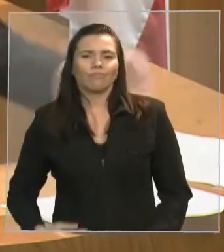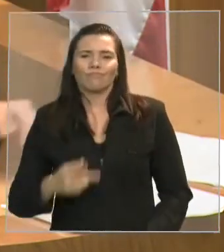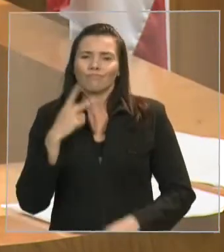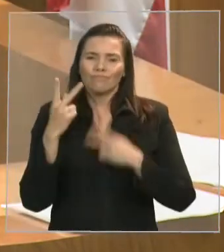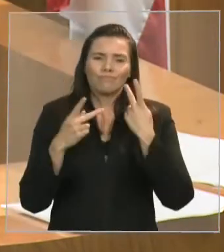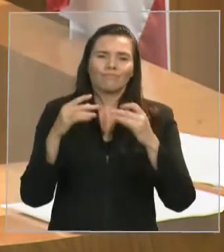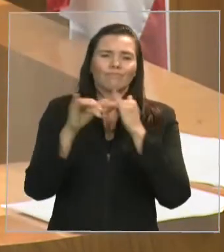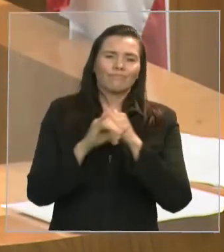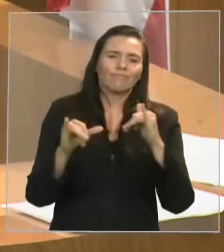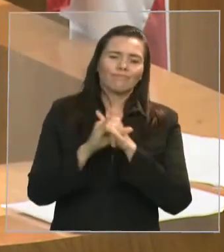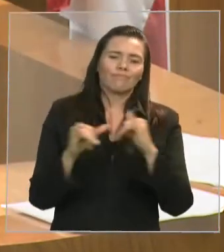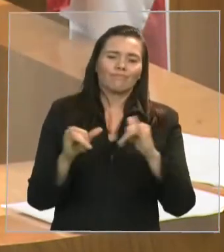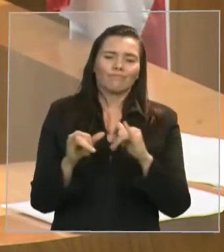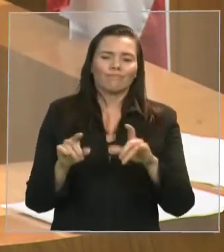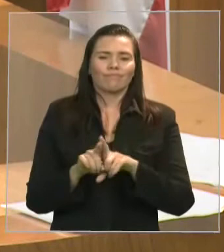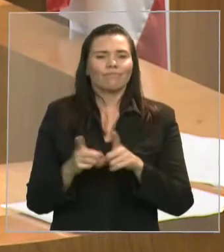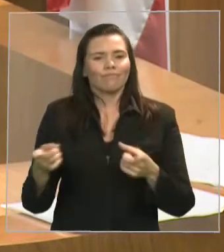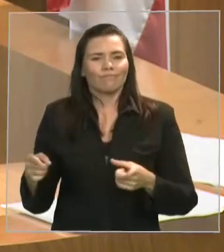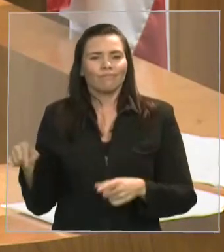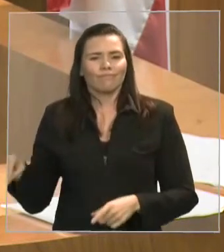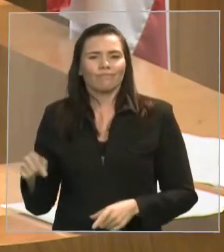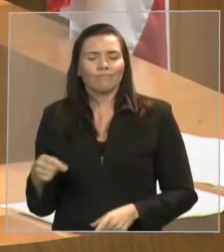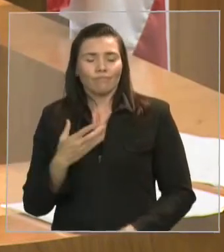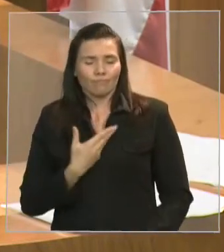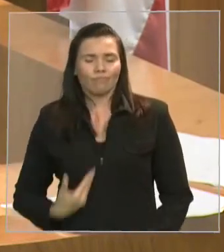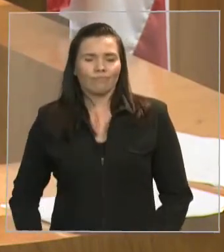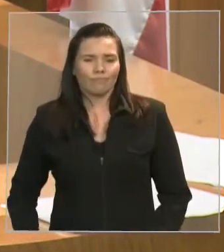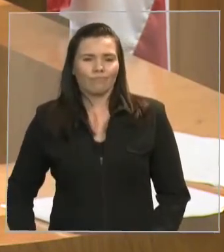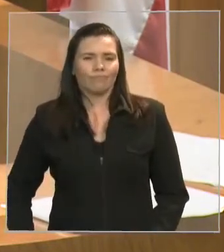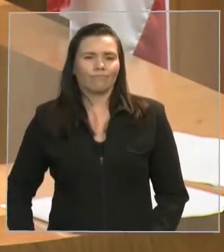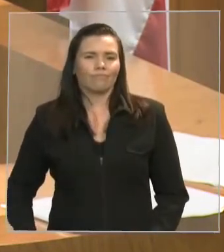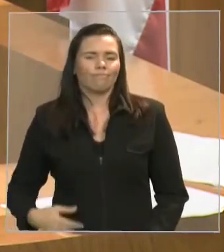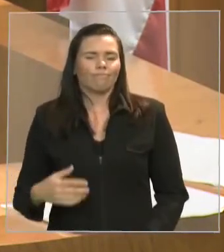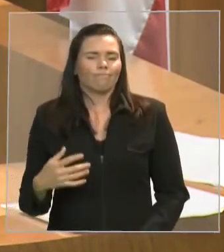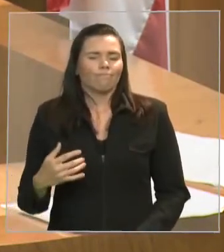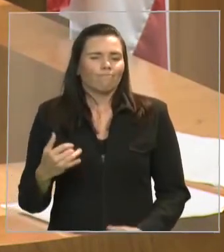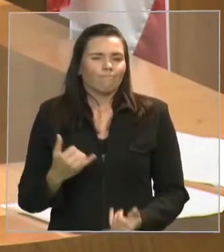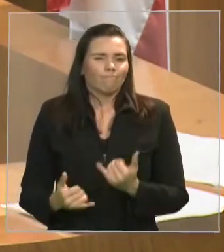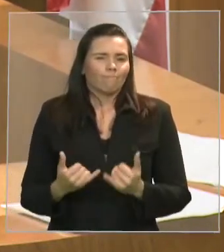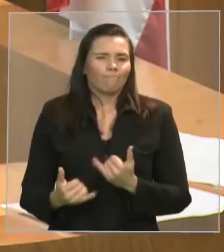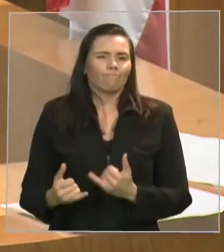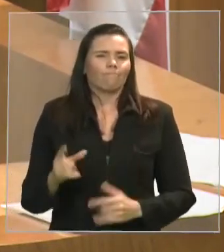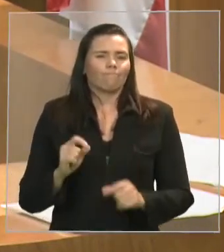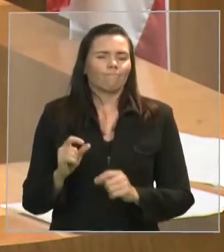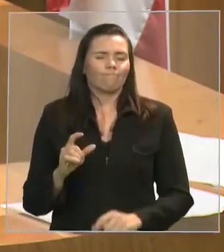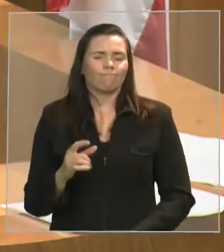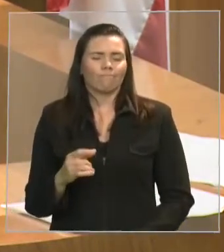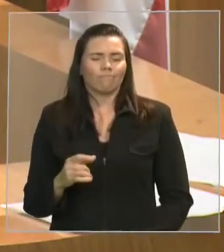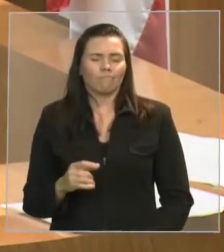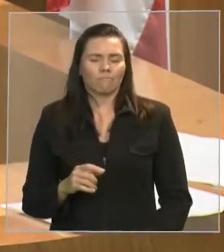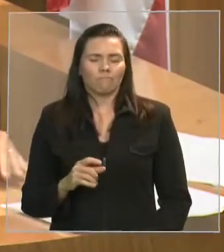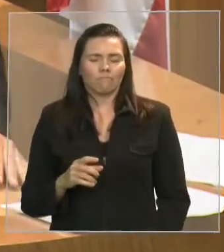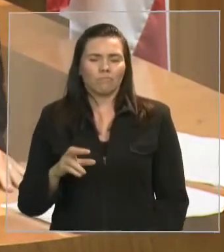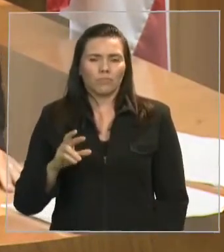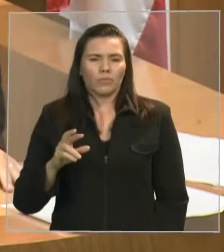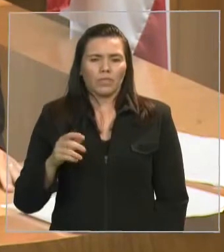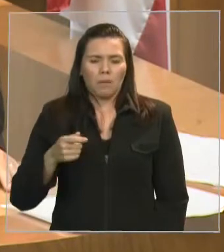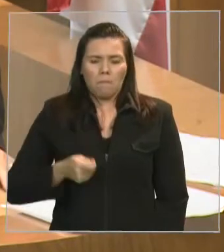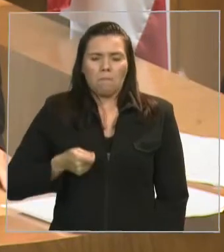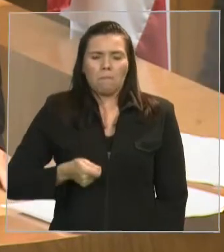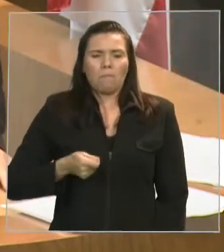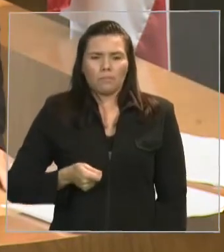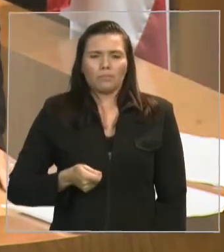governador Flávio Dino não passa de um coronel, um ditador. Quando retira a possibilidade de eleição para o presidente do